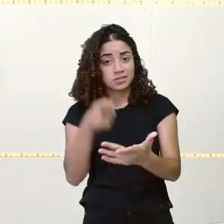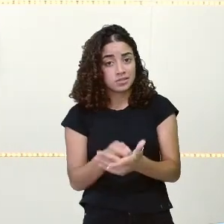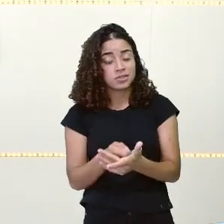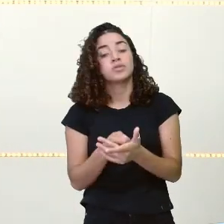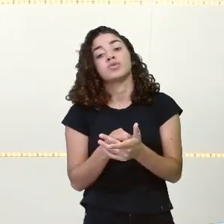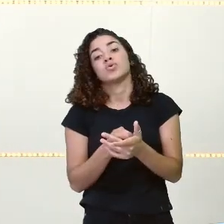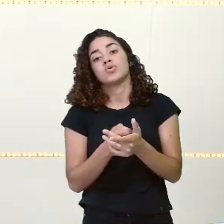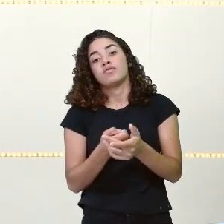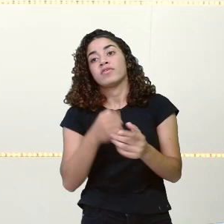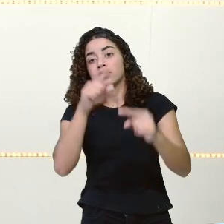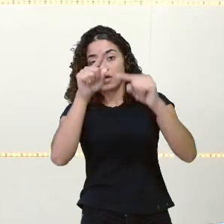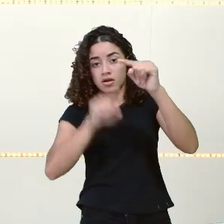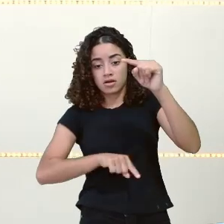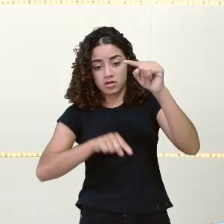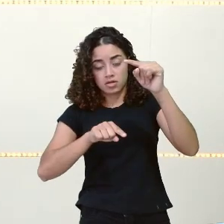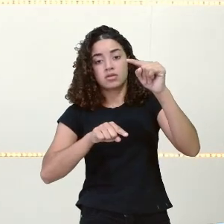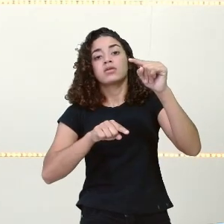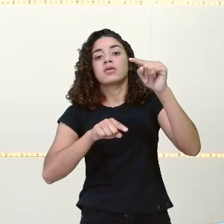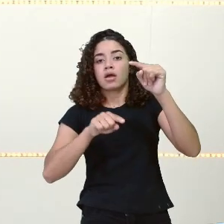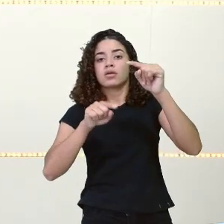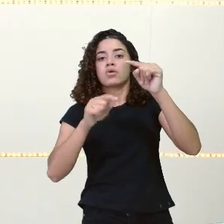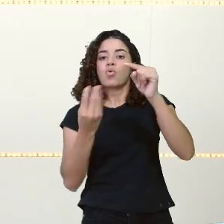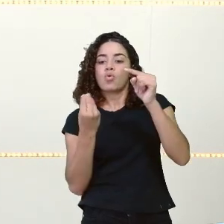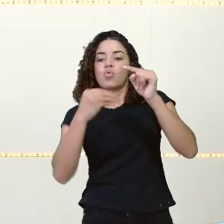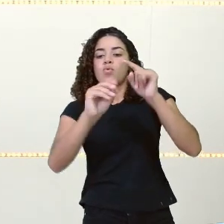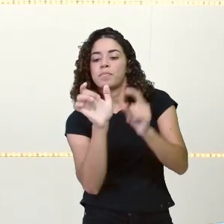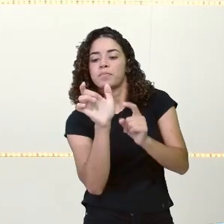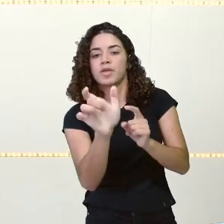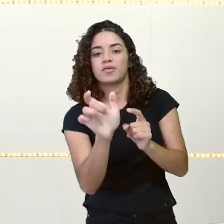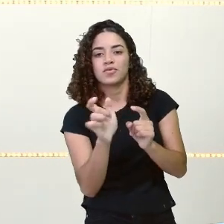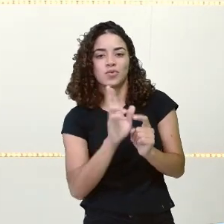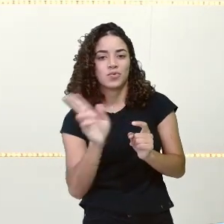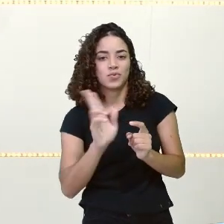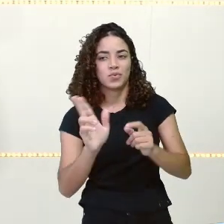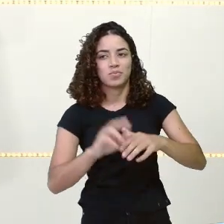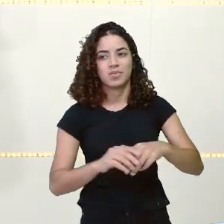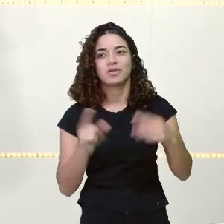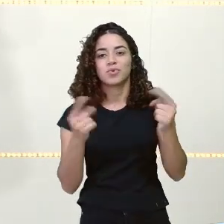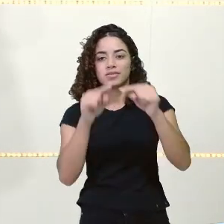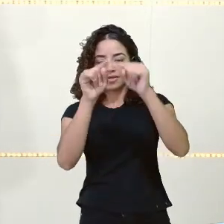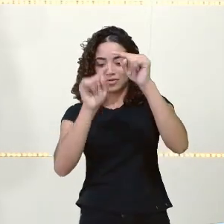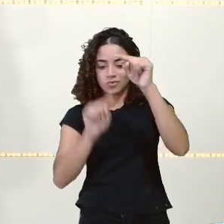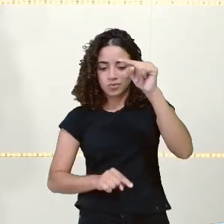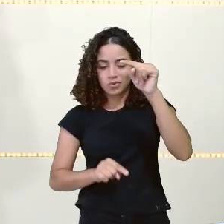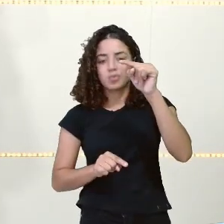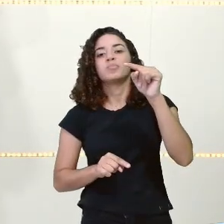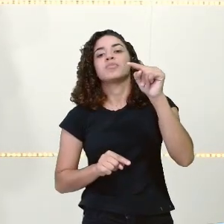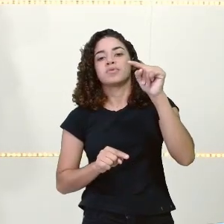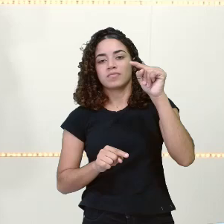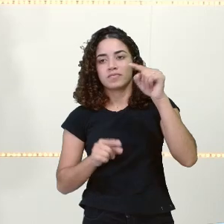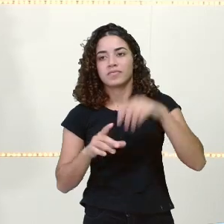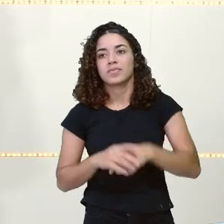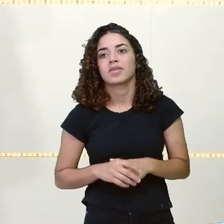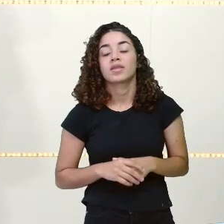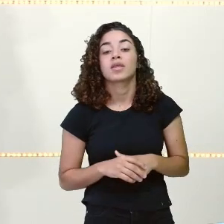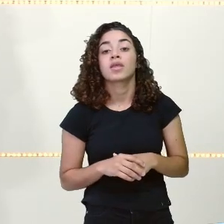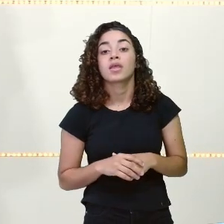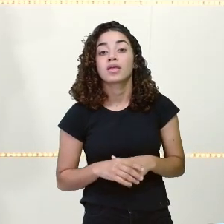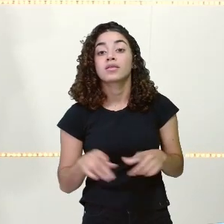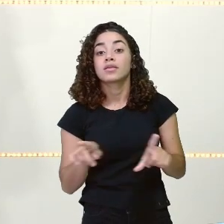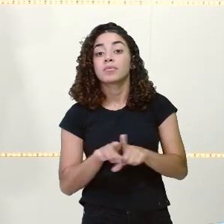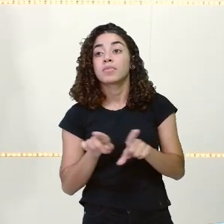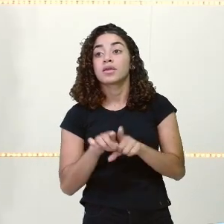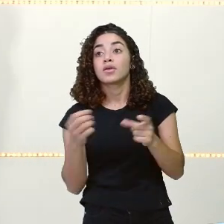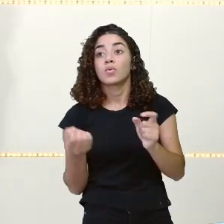importante que passava por lá. E a partir dessa linha, que foi chamado de meridiano Greenwich, que é também um